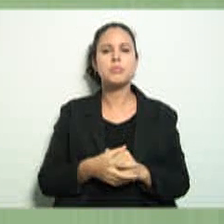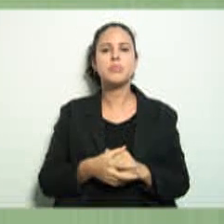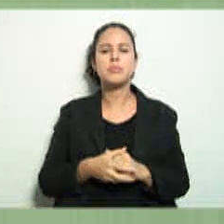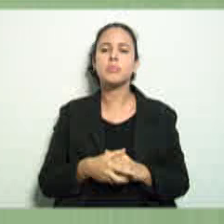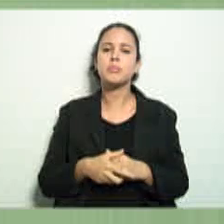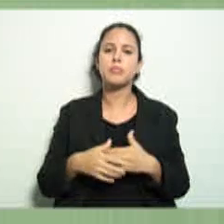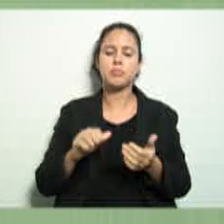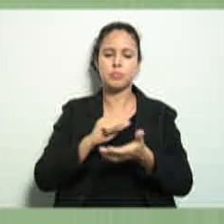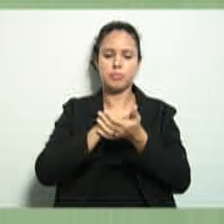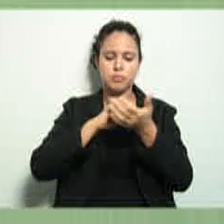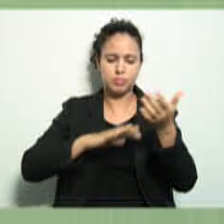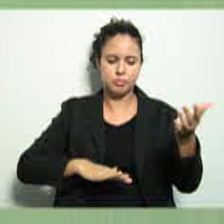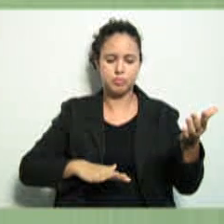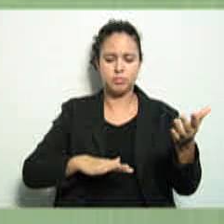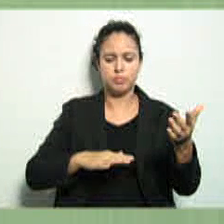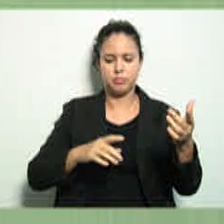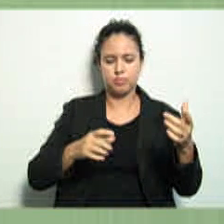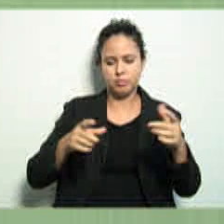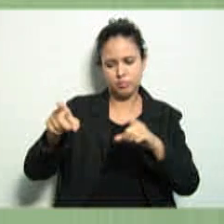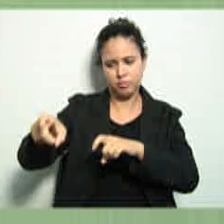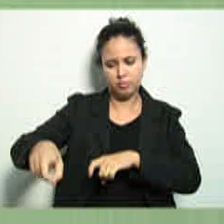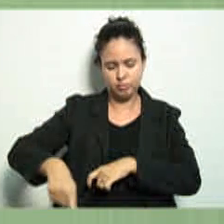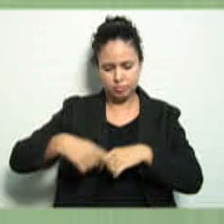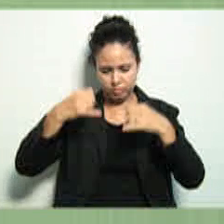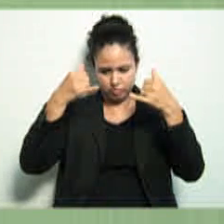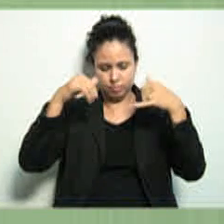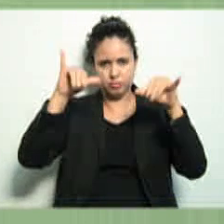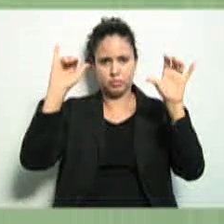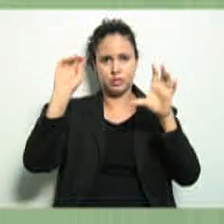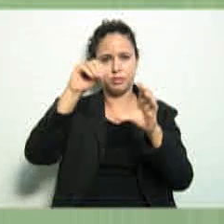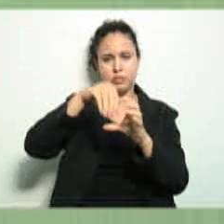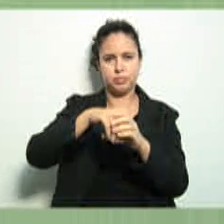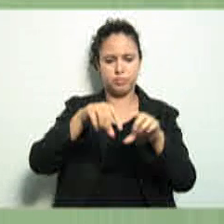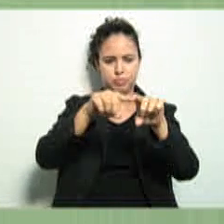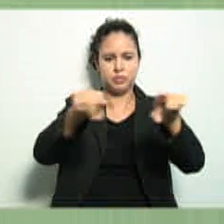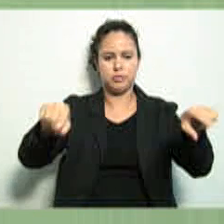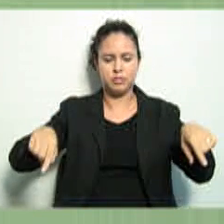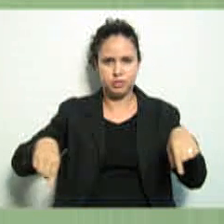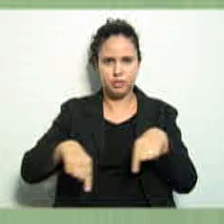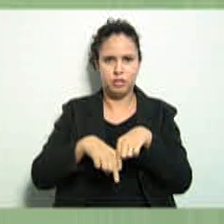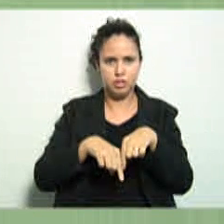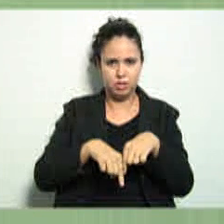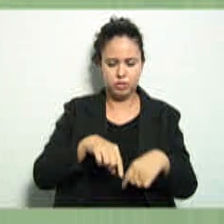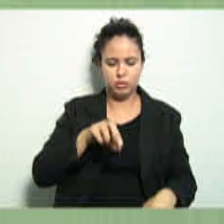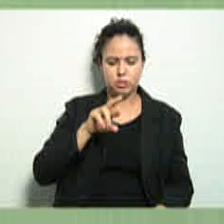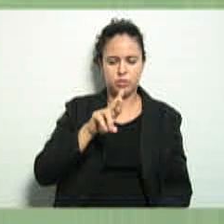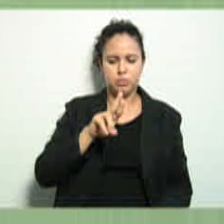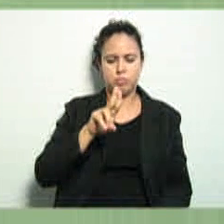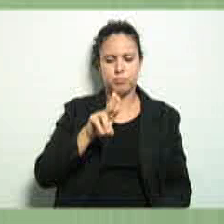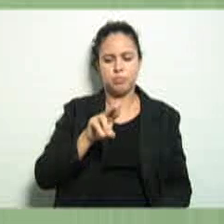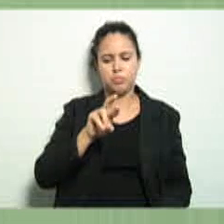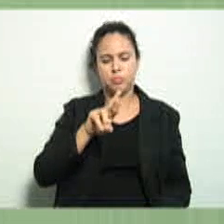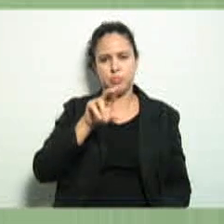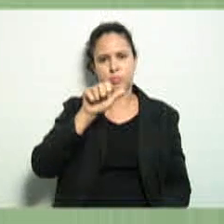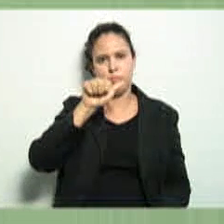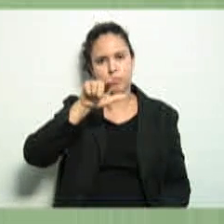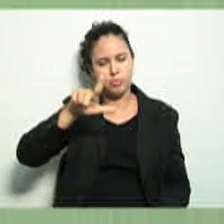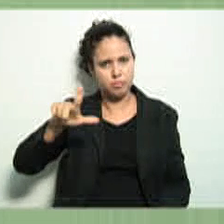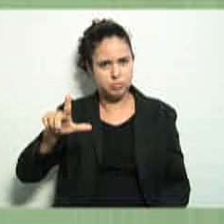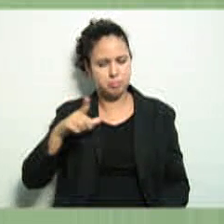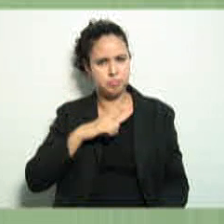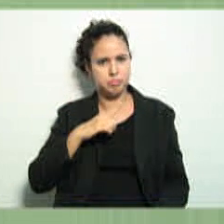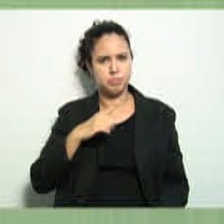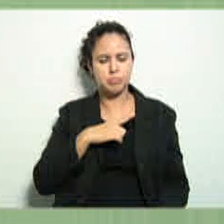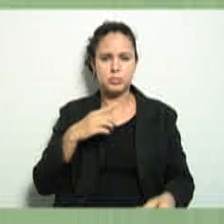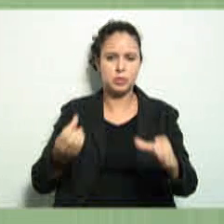A atividade agropecuária ocorre dentro da propriedade rural. Produz produtos primários